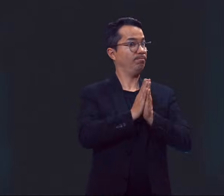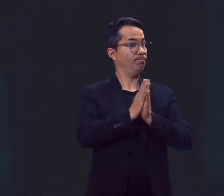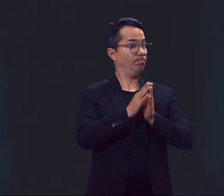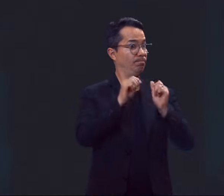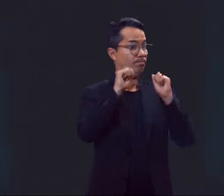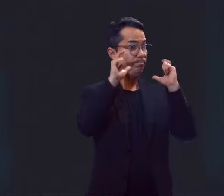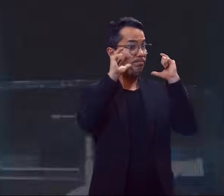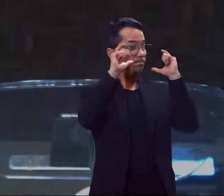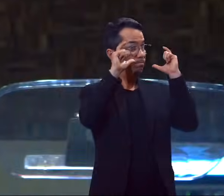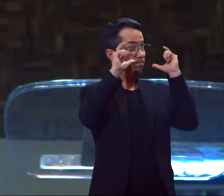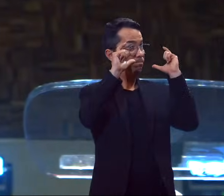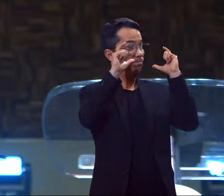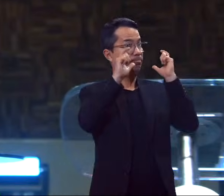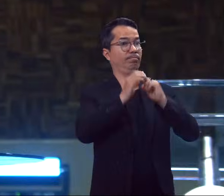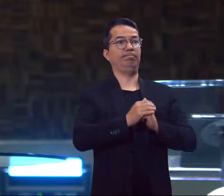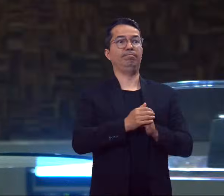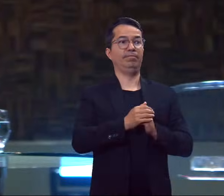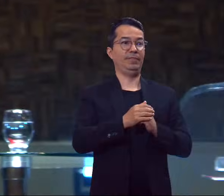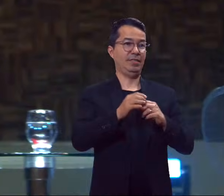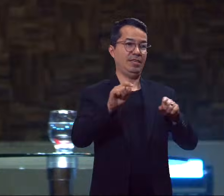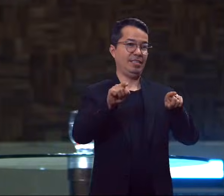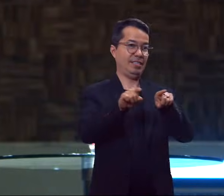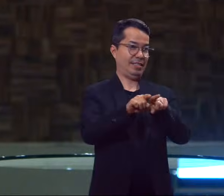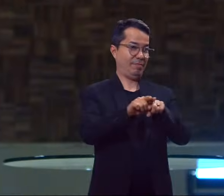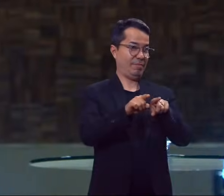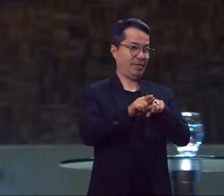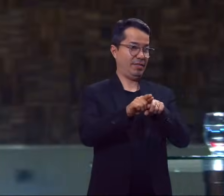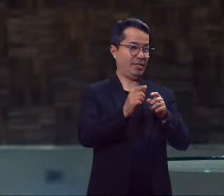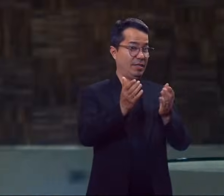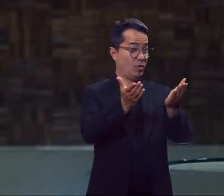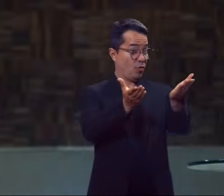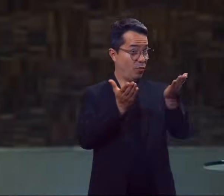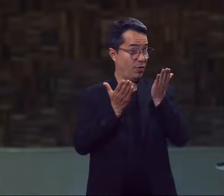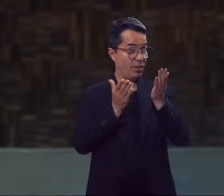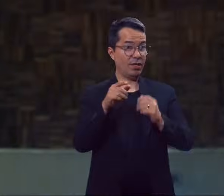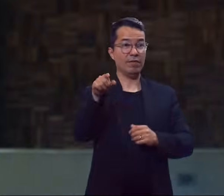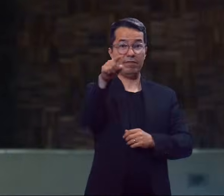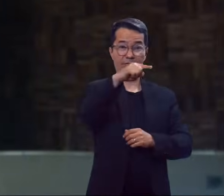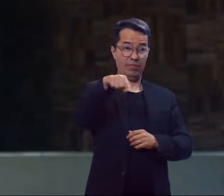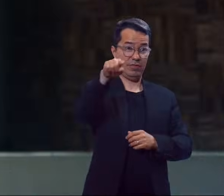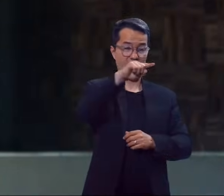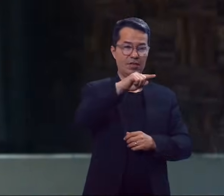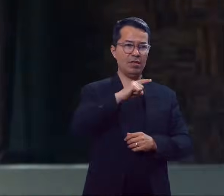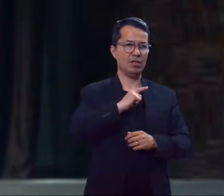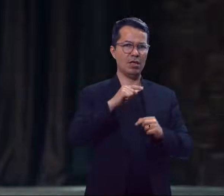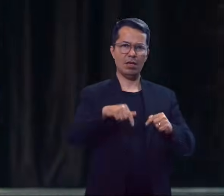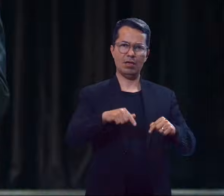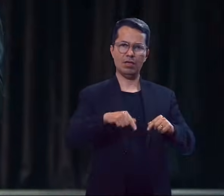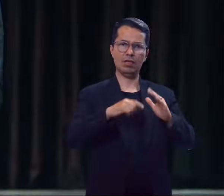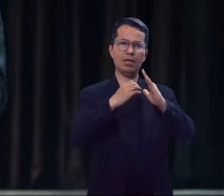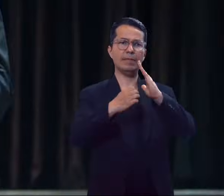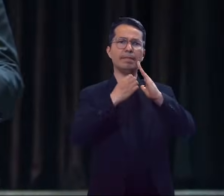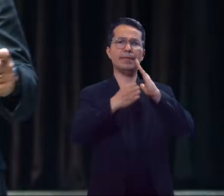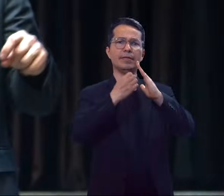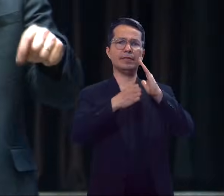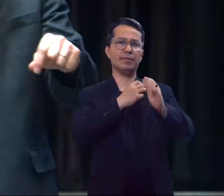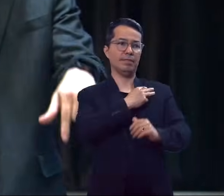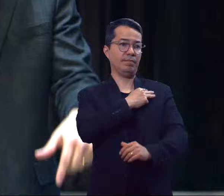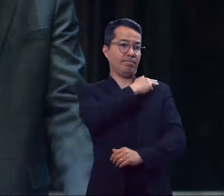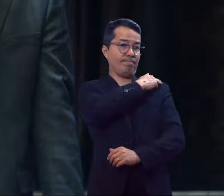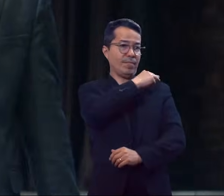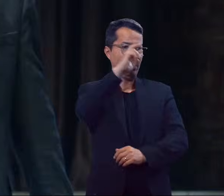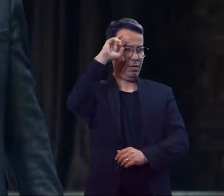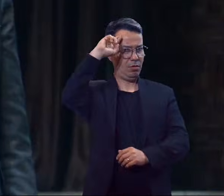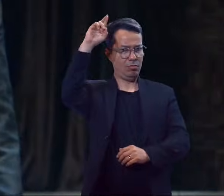amigos. Outro convite que eu quero fazer, um mistério aqui de empresários da nossa igreja, o Kindle.